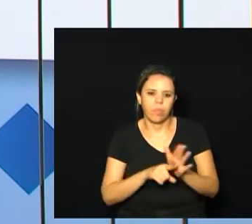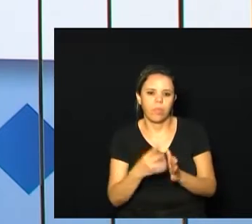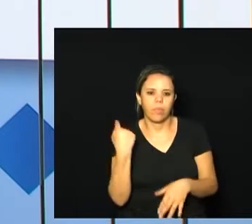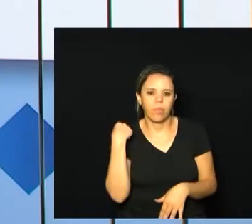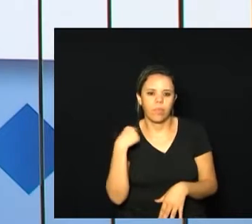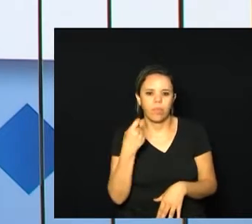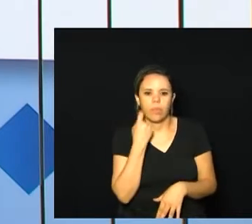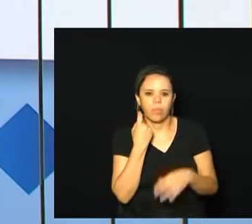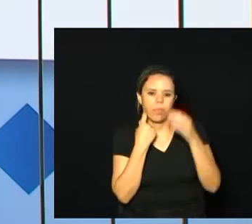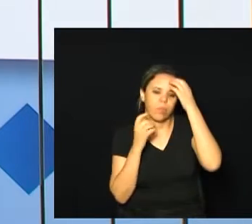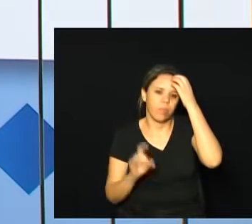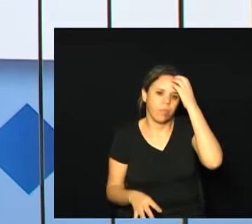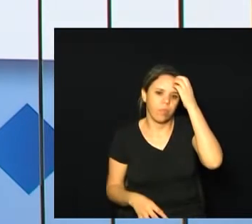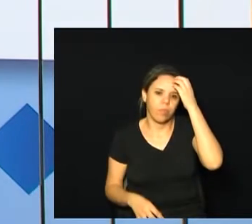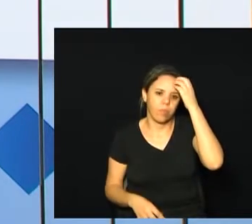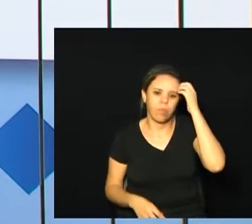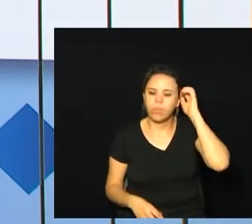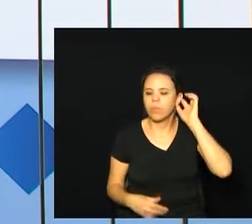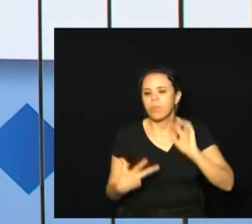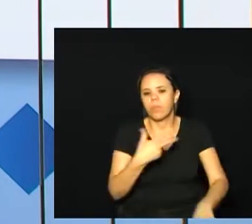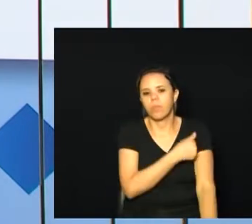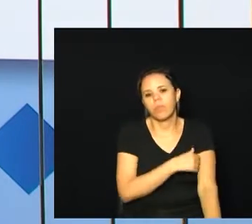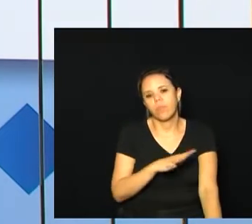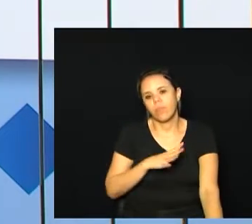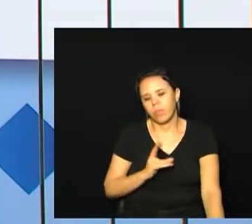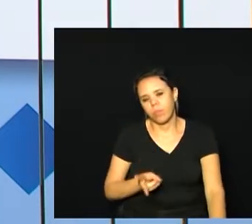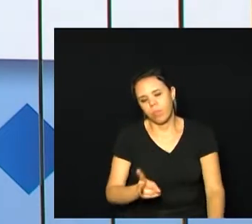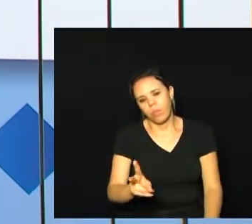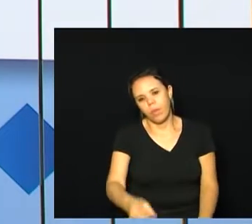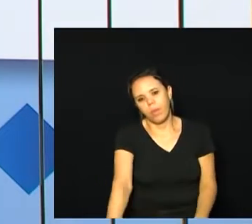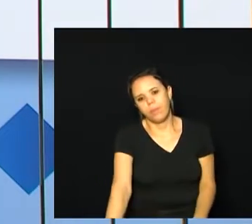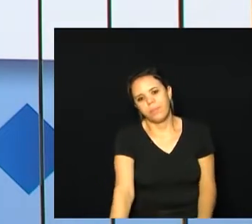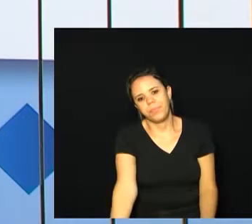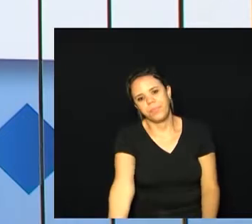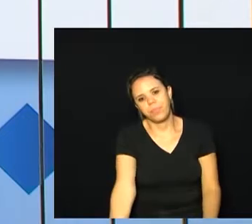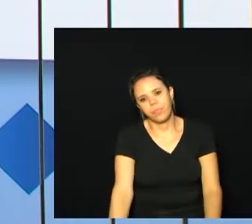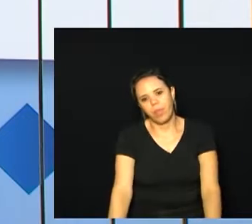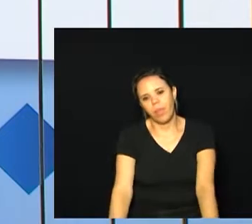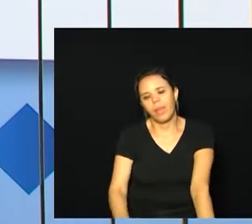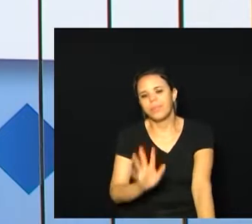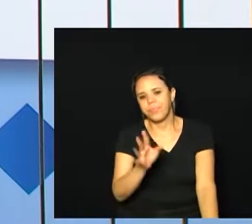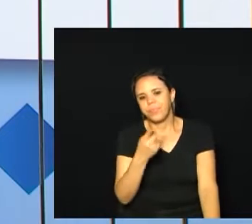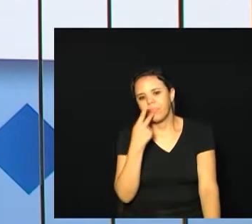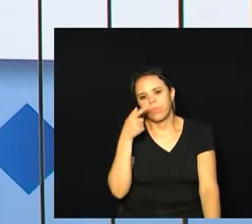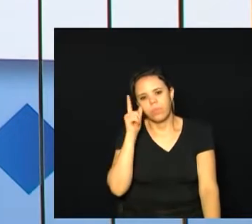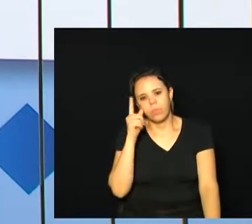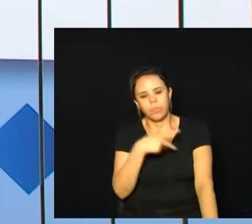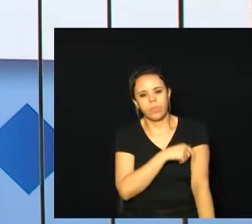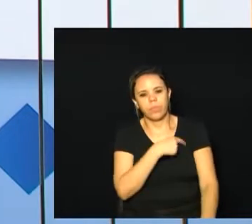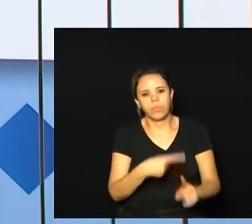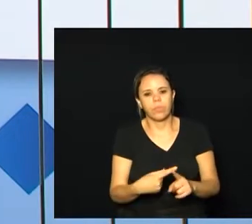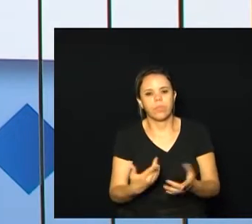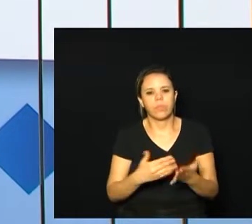última sexta-feira apenas, mas a vacinação aqui na cidade continua. A gente já falou ontem do Vacina Mais